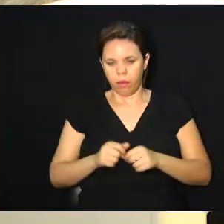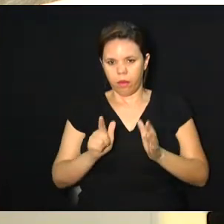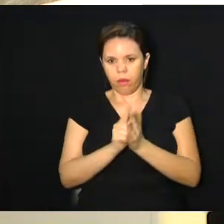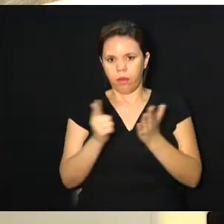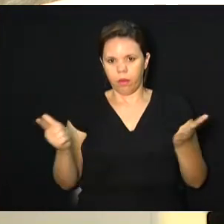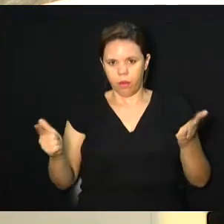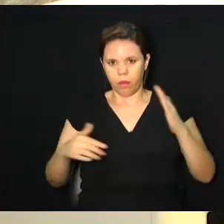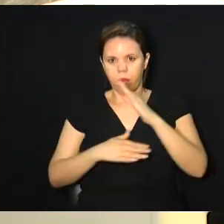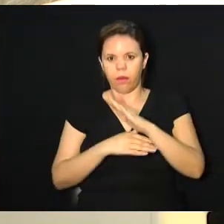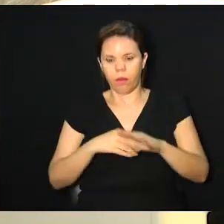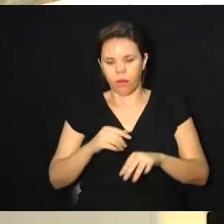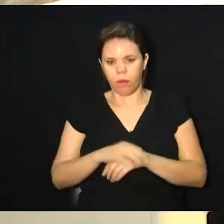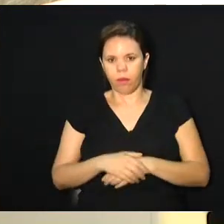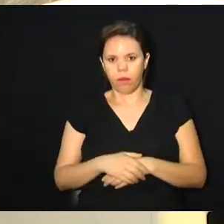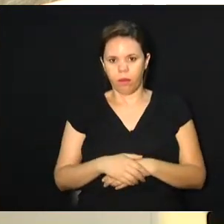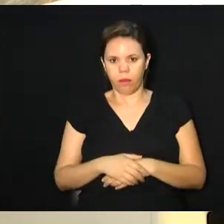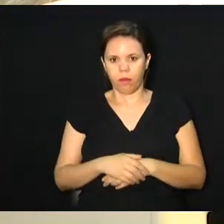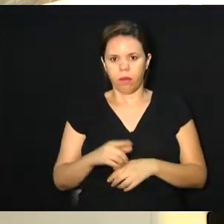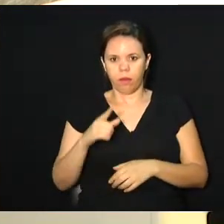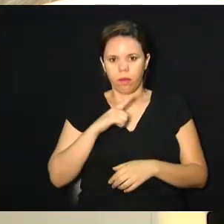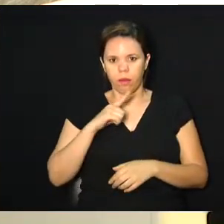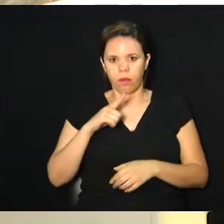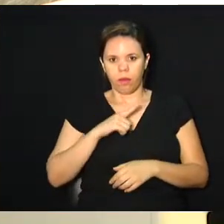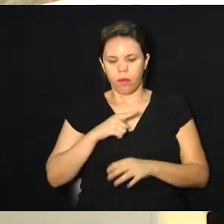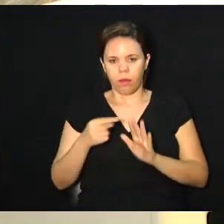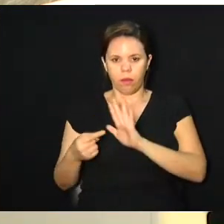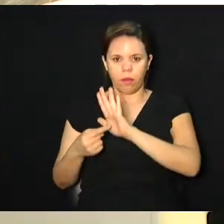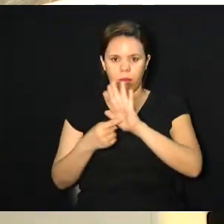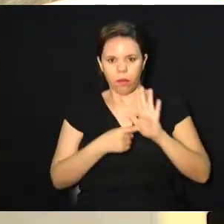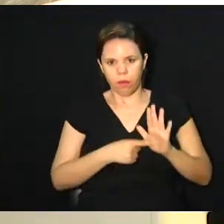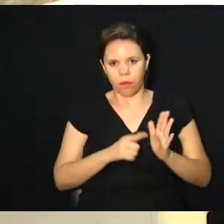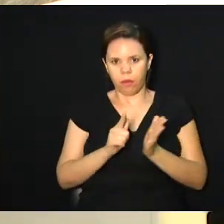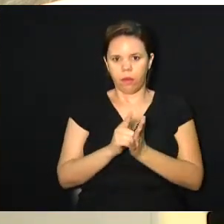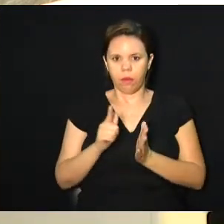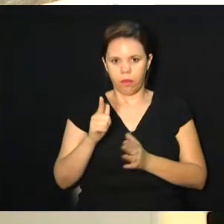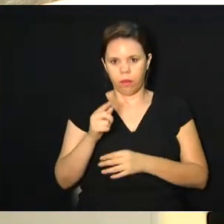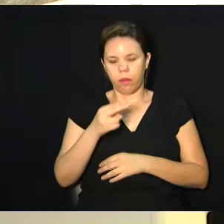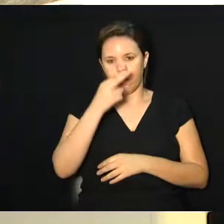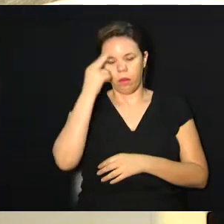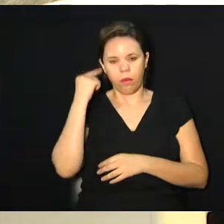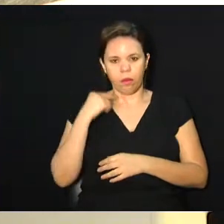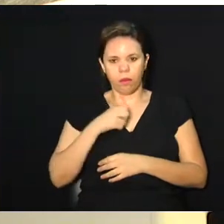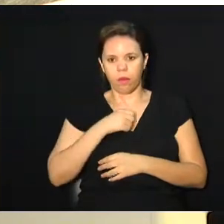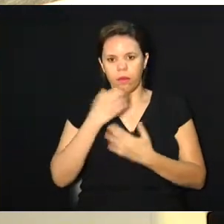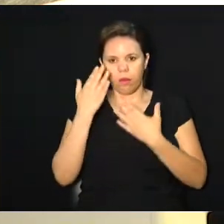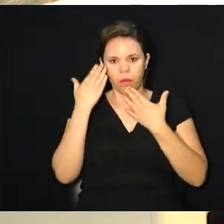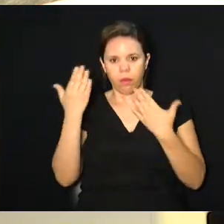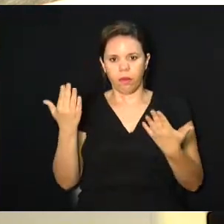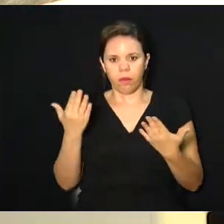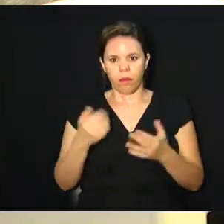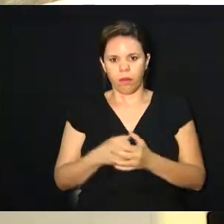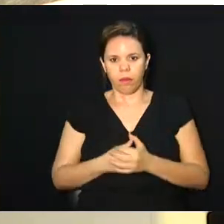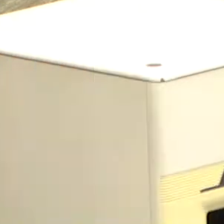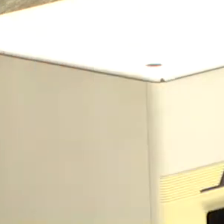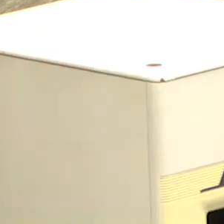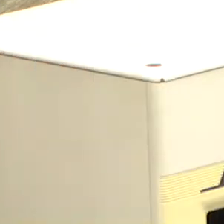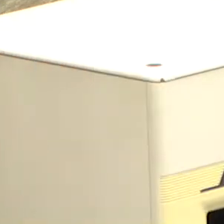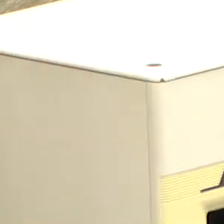jornal Câmara Notícia, que terá a apresentação do jornalista Gabriel Castro. Muito obrigado pela audiência.